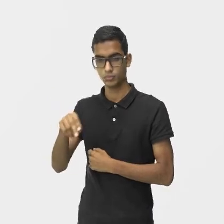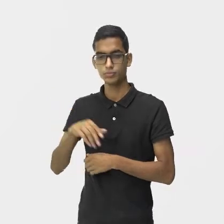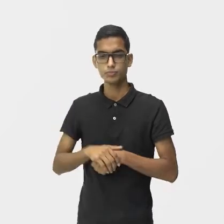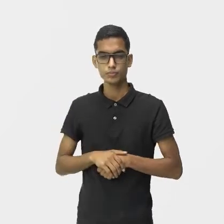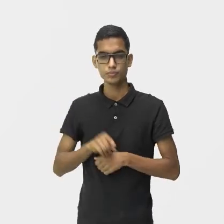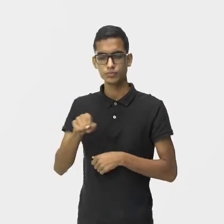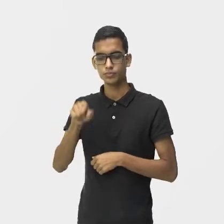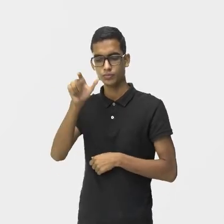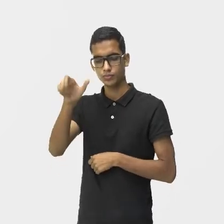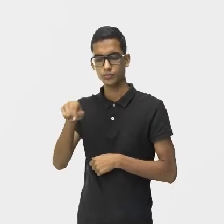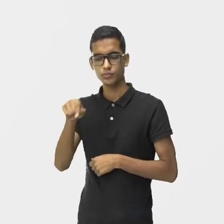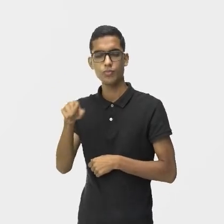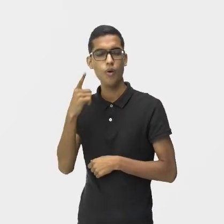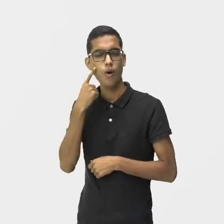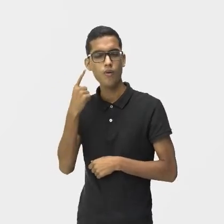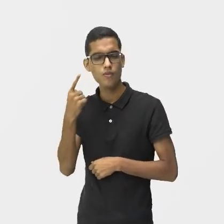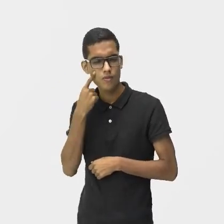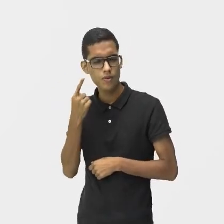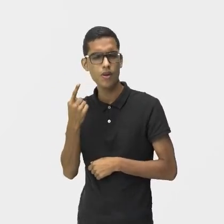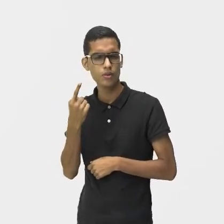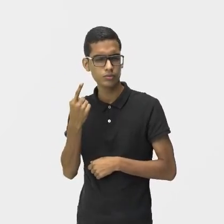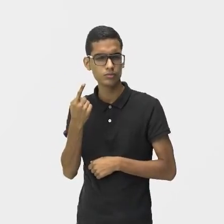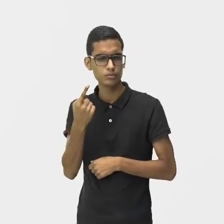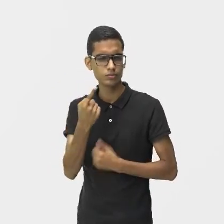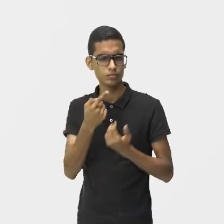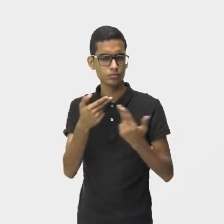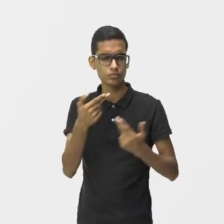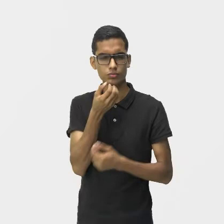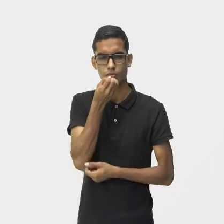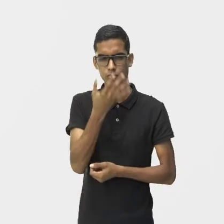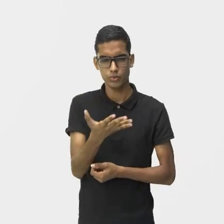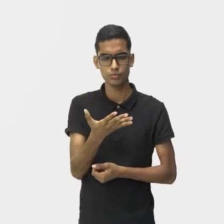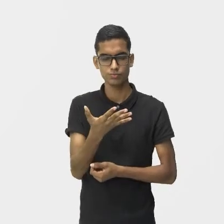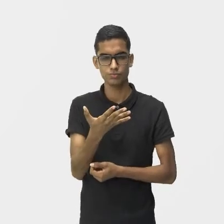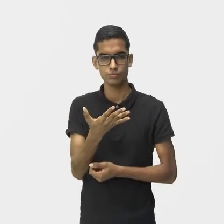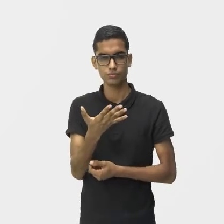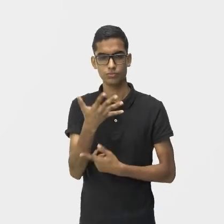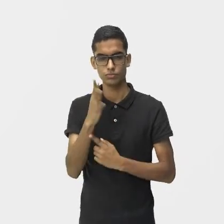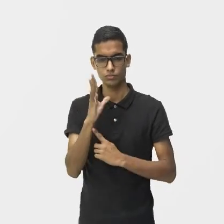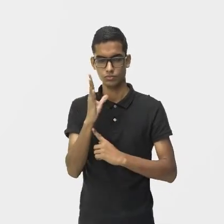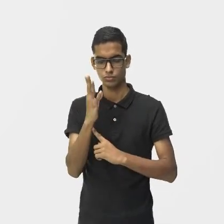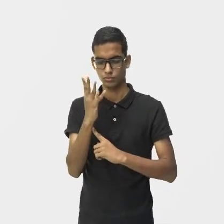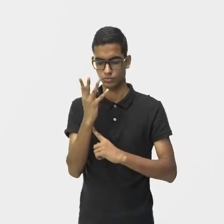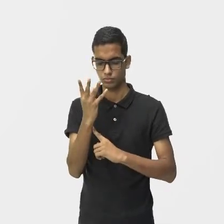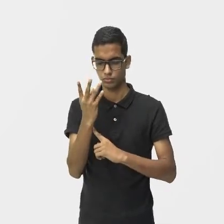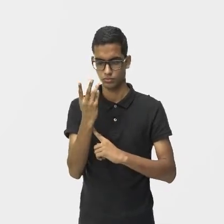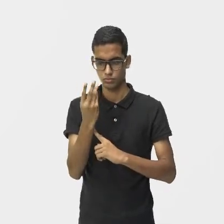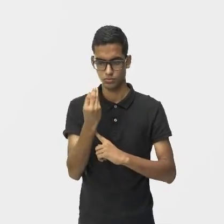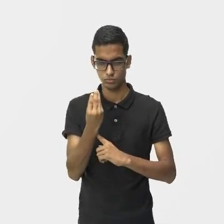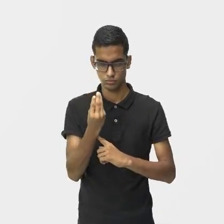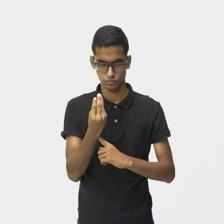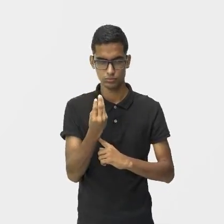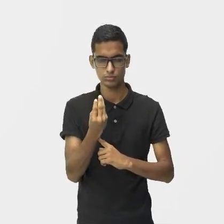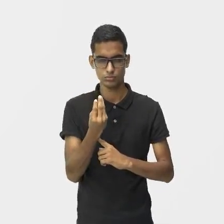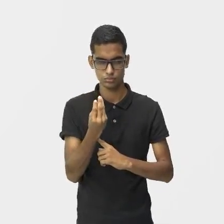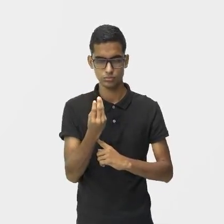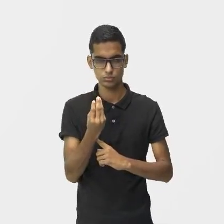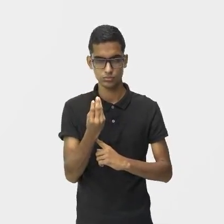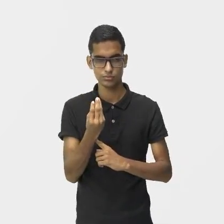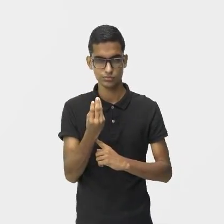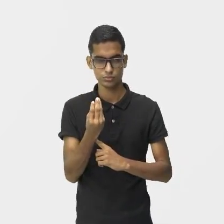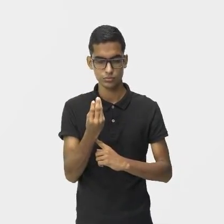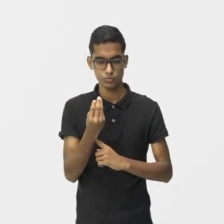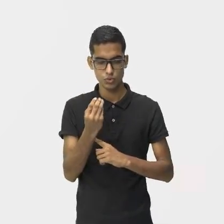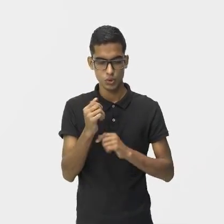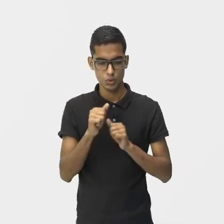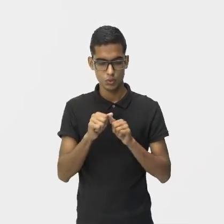bom. Vejam bem, ele via algo de bom no fato de essa arte alcançar diversas